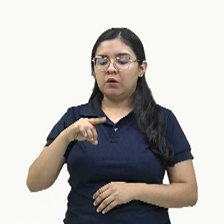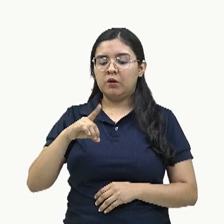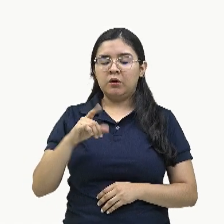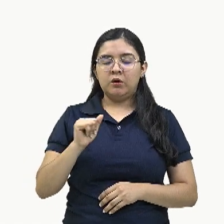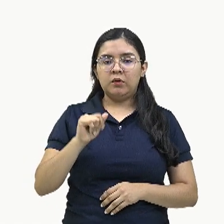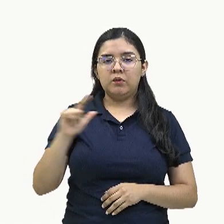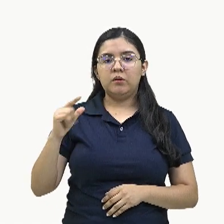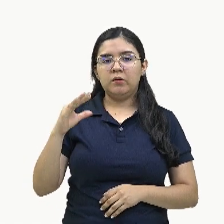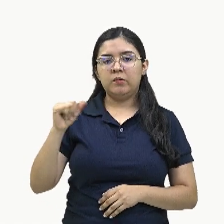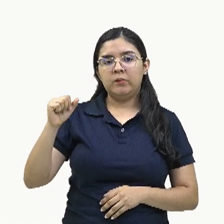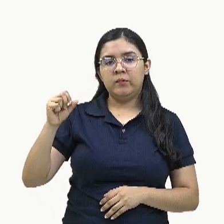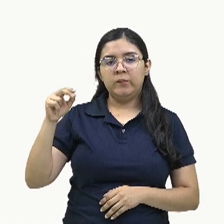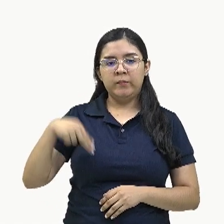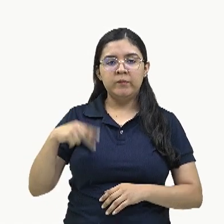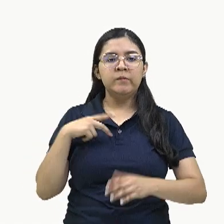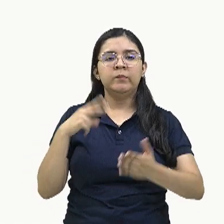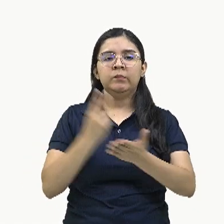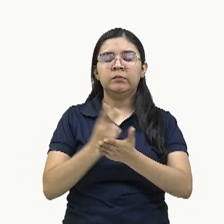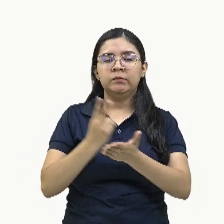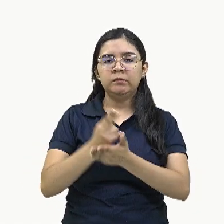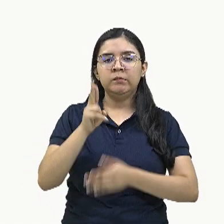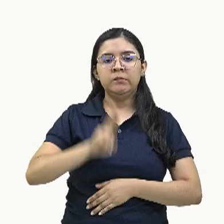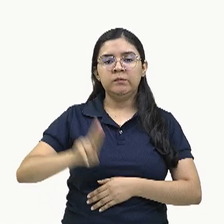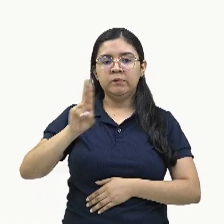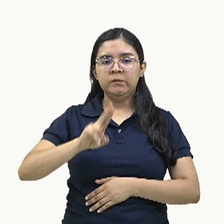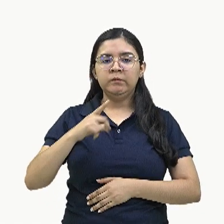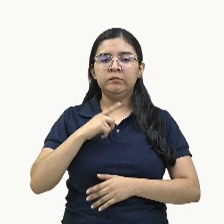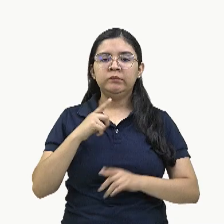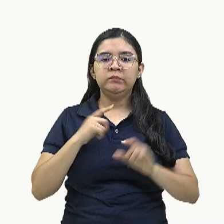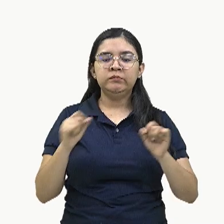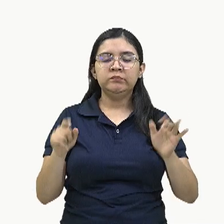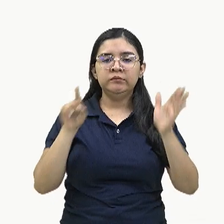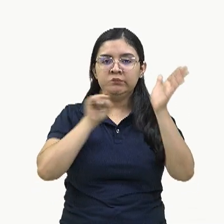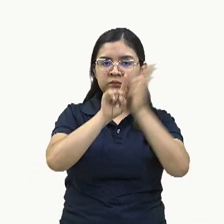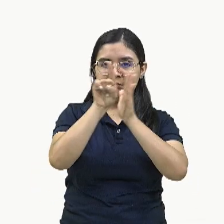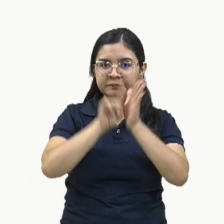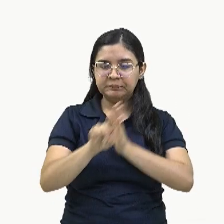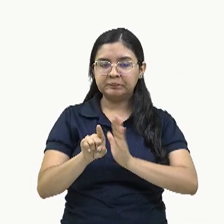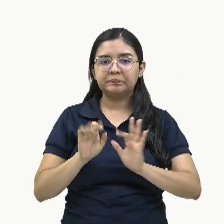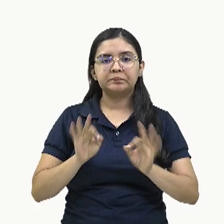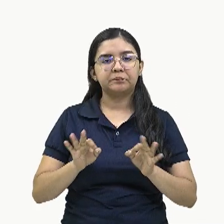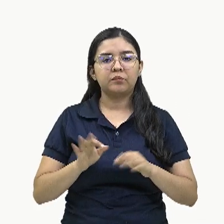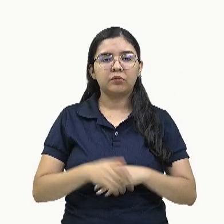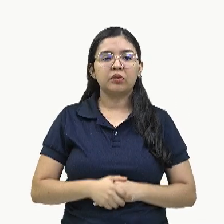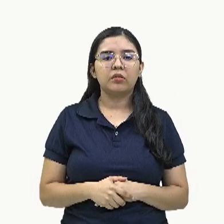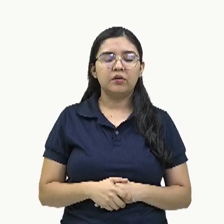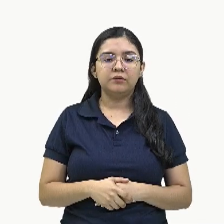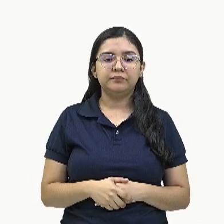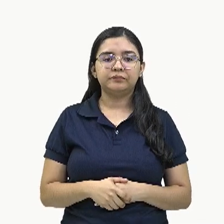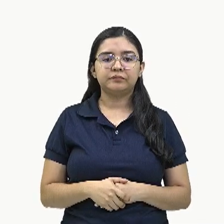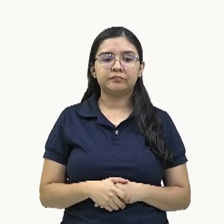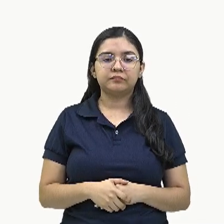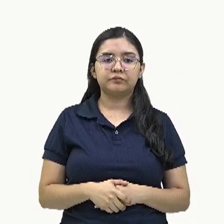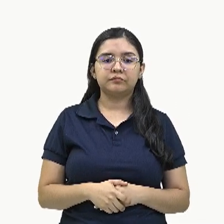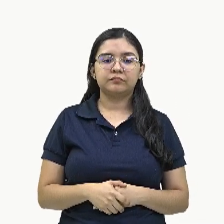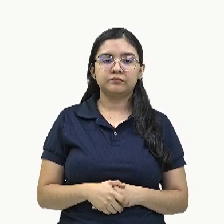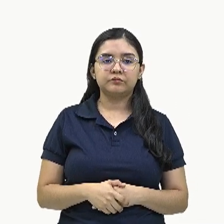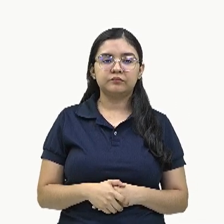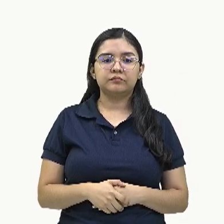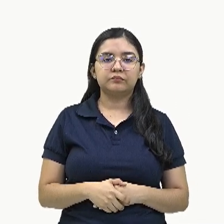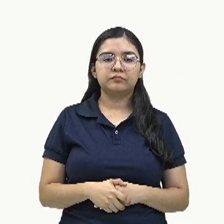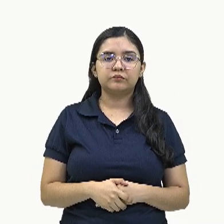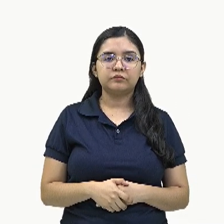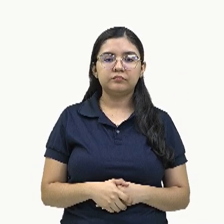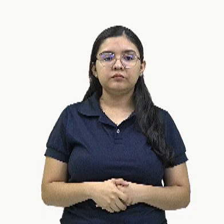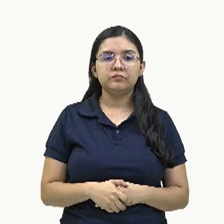requests? Sempre será usado em forma de perguntas, na forma interrogativa.